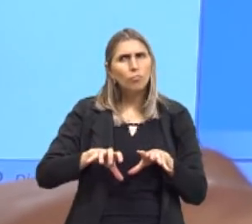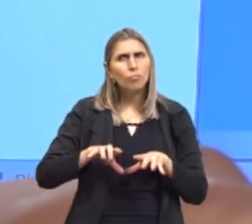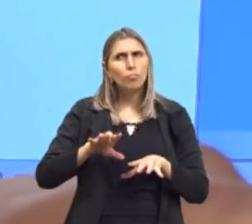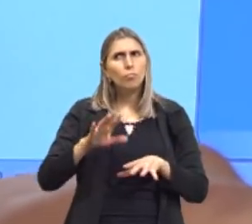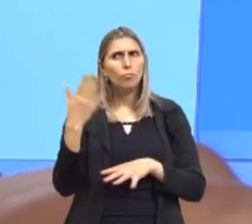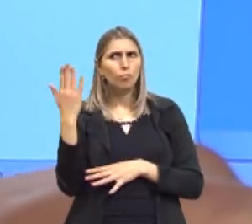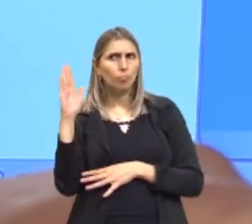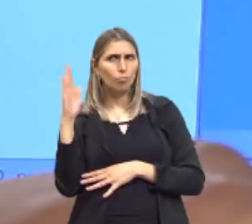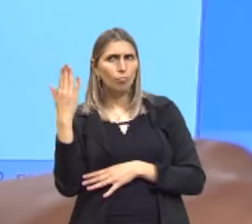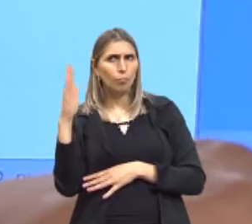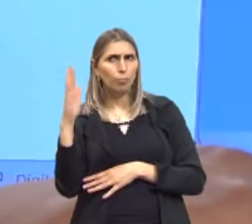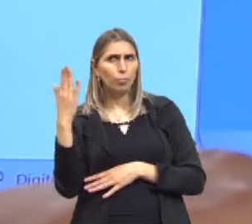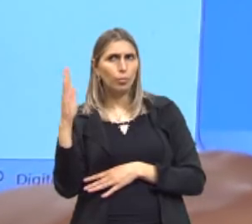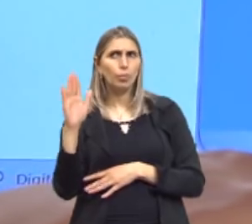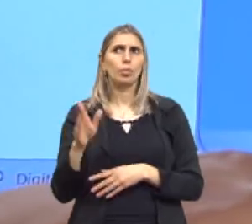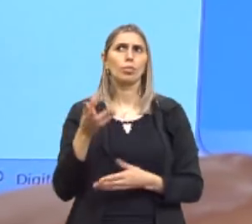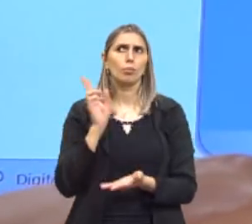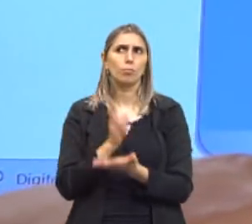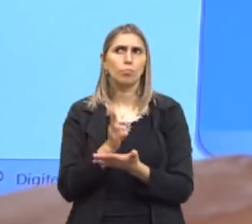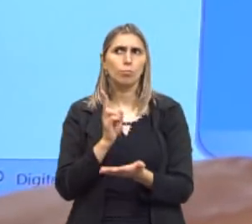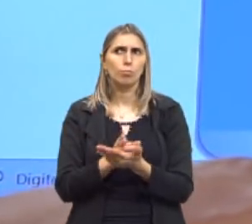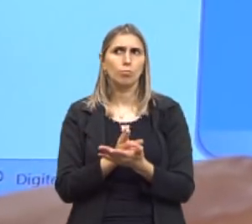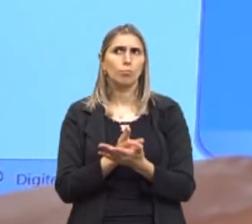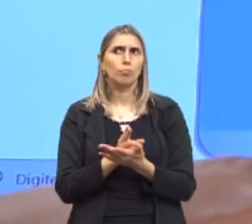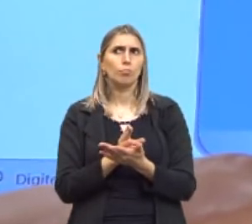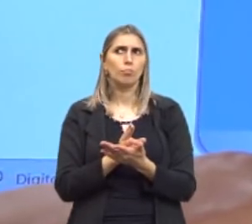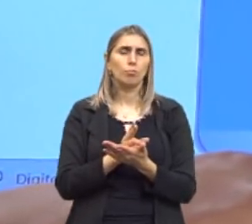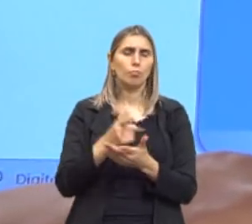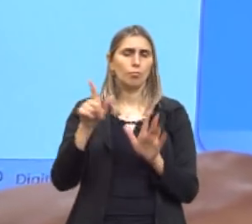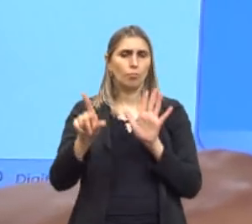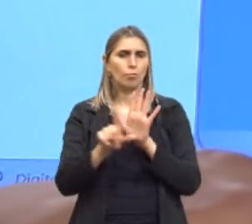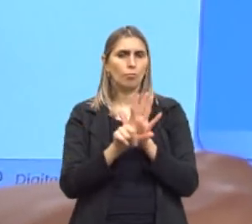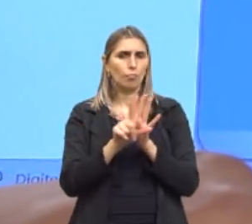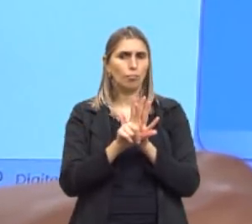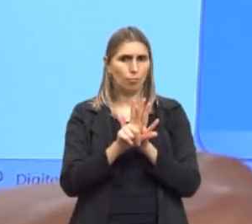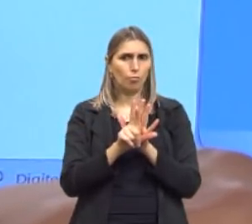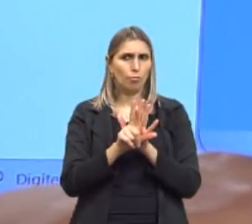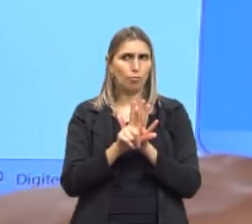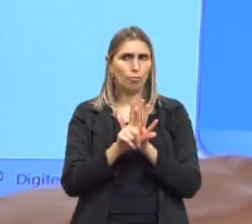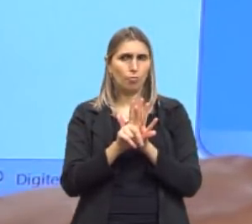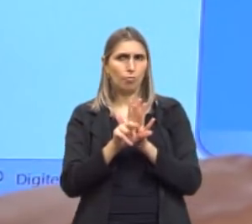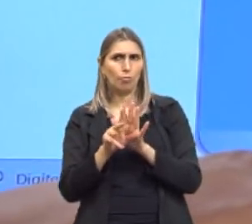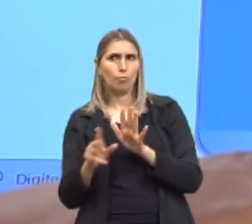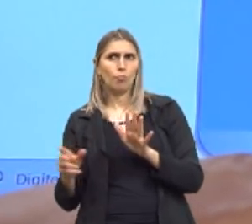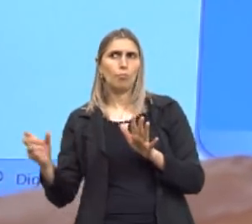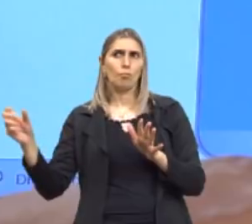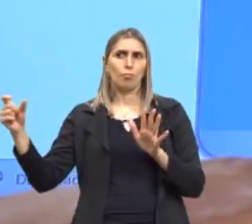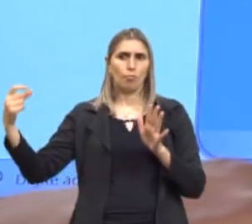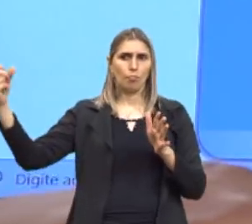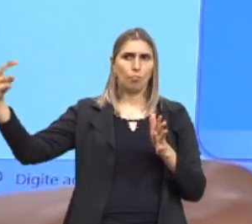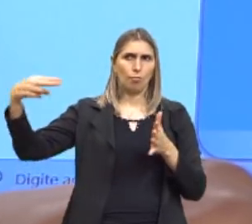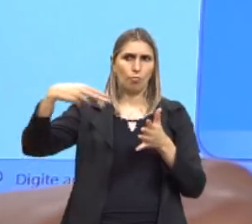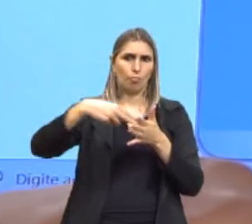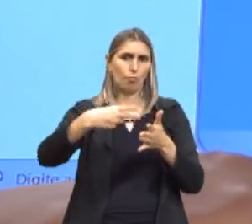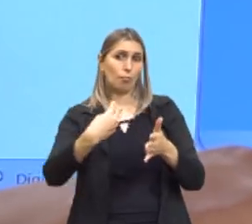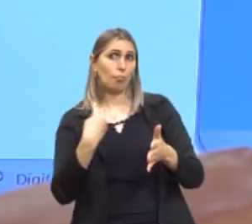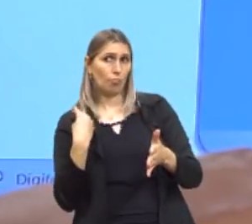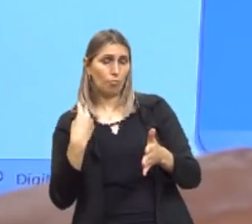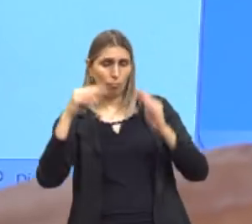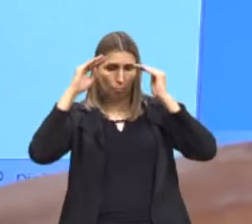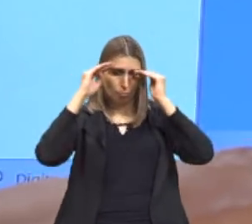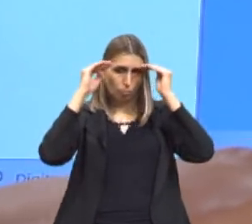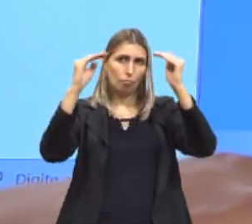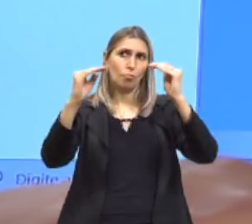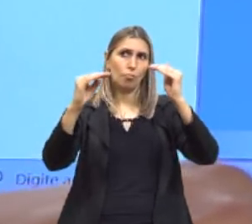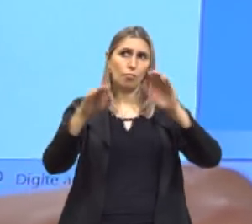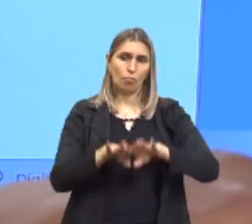espelho, eu vou continuar tendo a segunda lei da reflexão ali, né, sendo obedecida, e elas têm que estar no